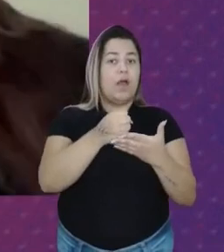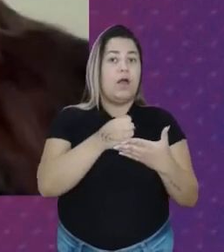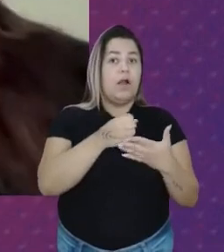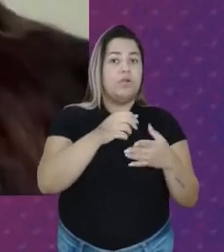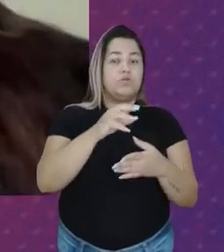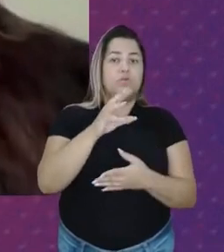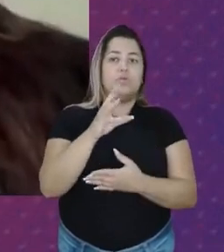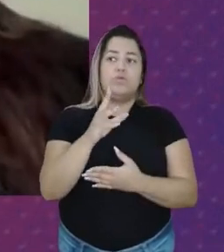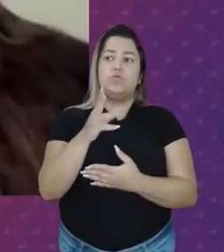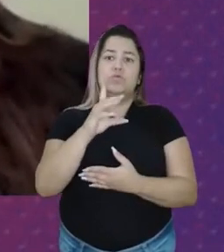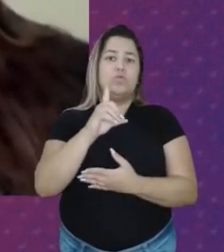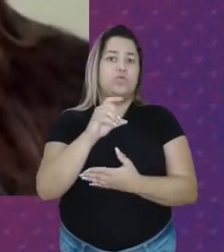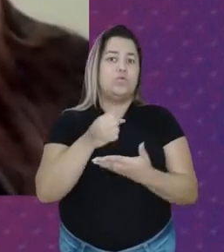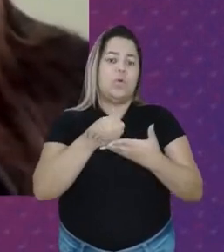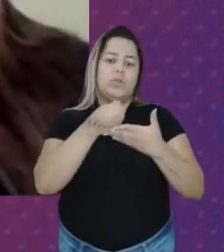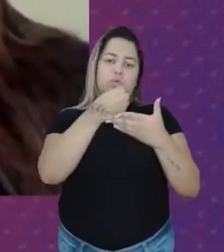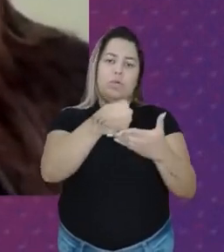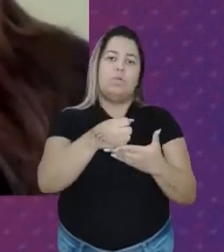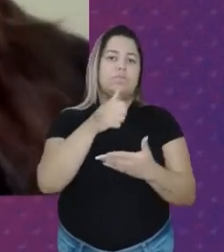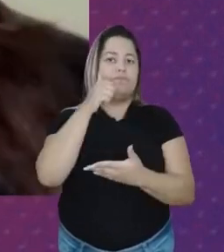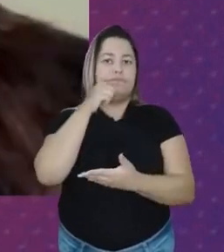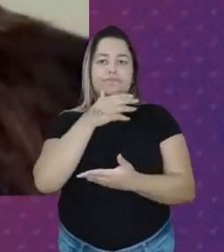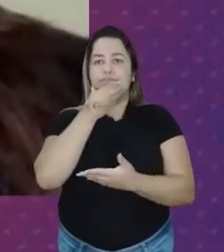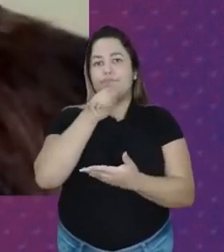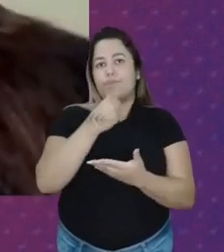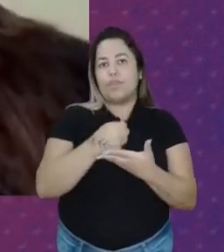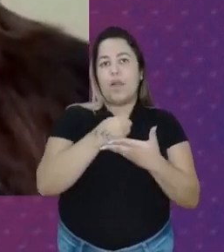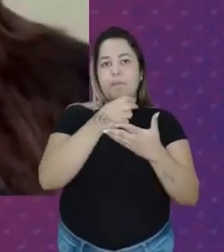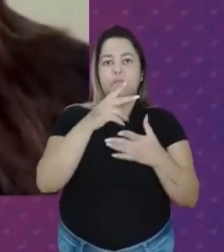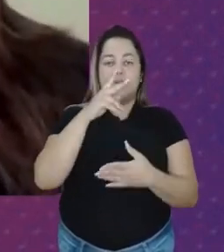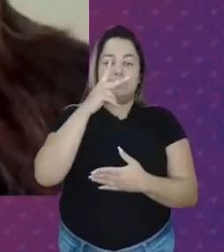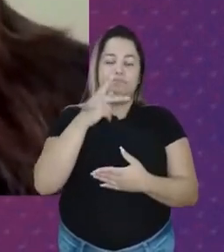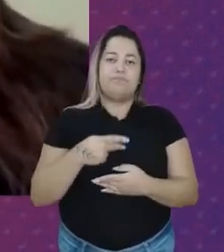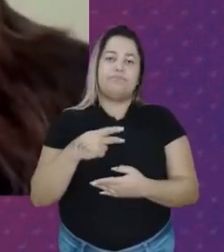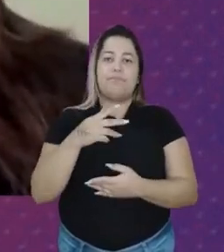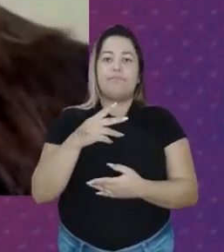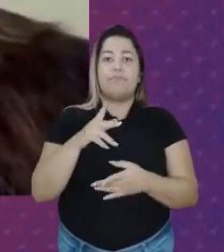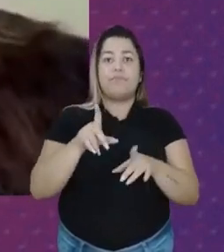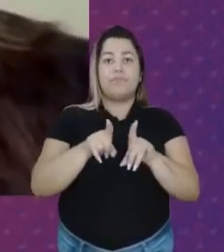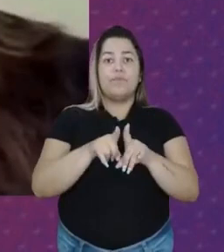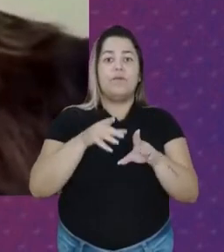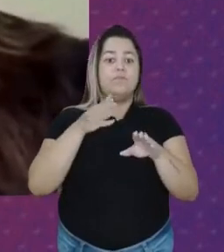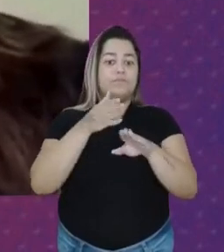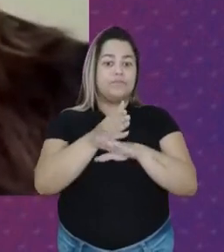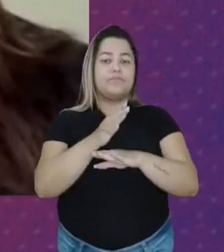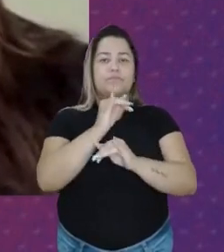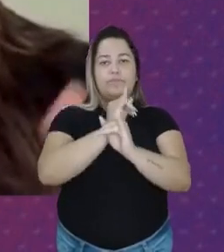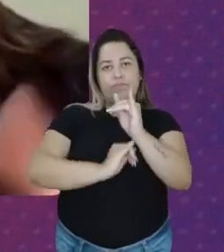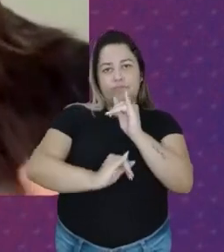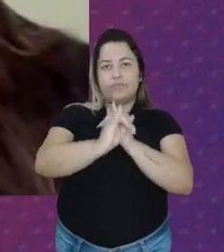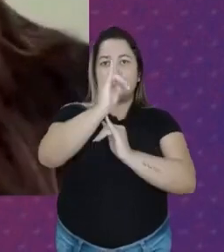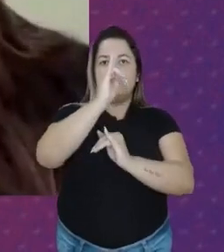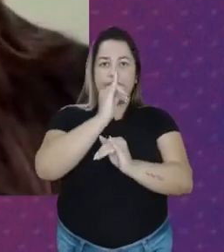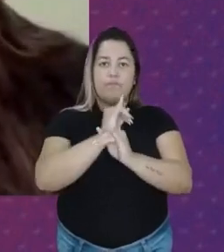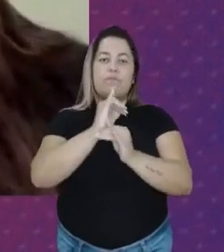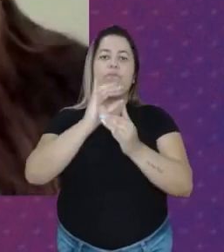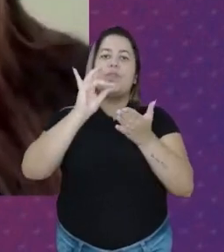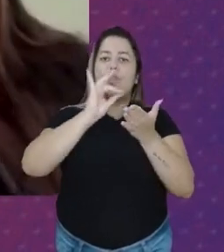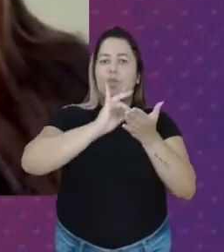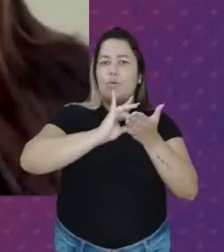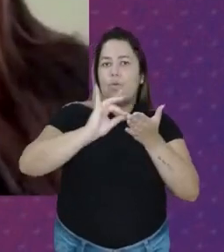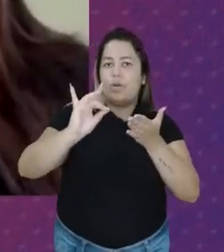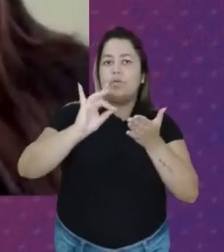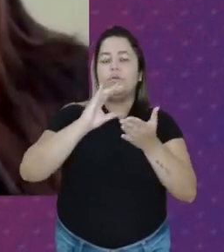potenciais doadoras, né, e doadores, pessoas físicas. Né? Então, as pessoas físicas vão entrar nesse site, vão ali preencher o